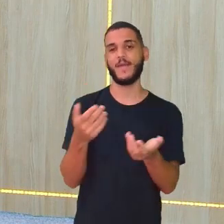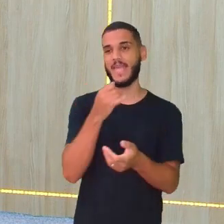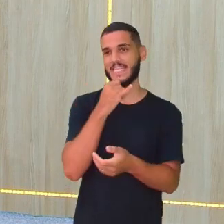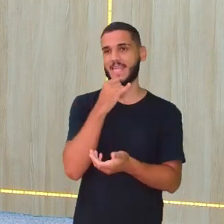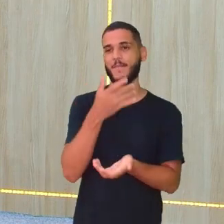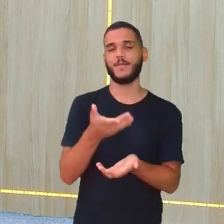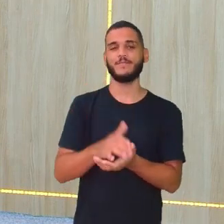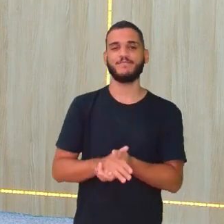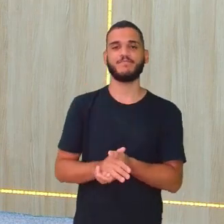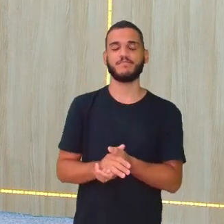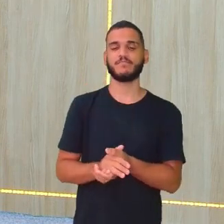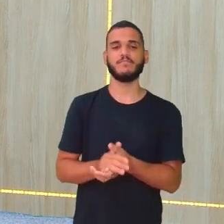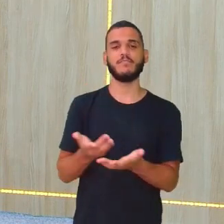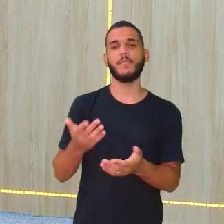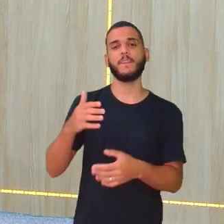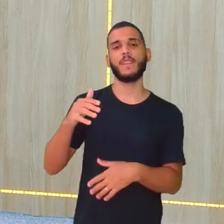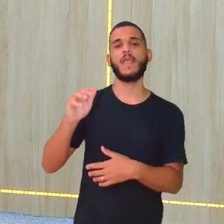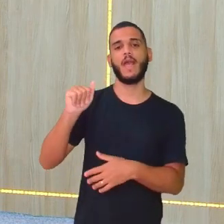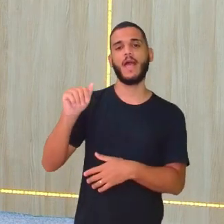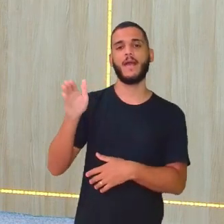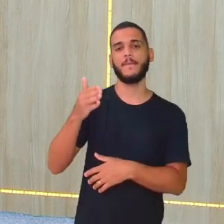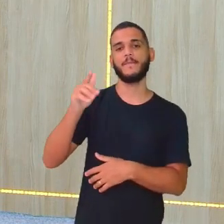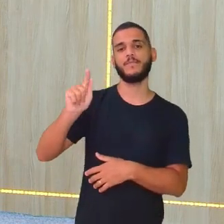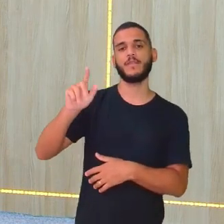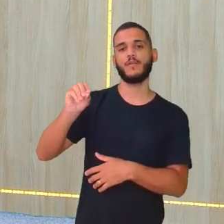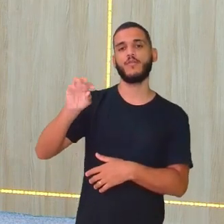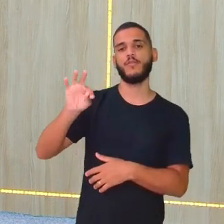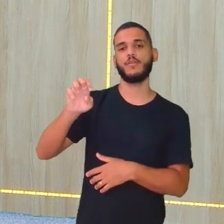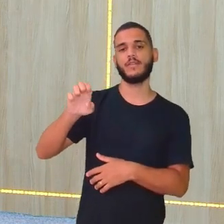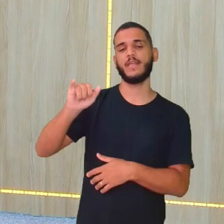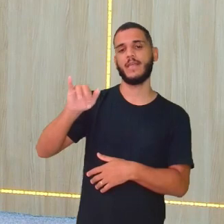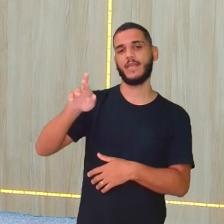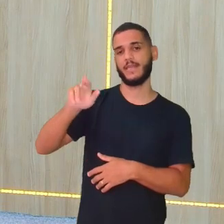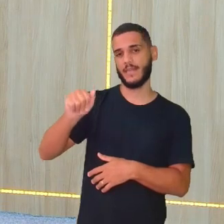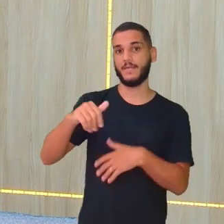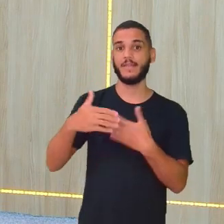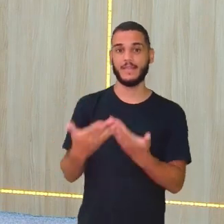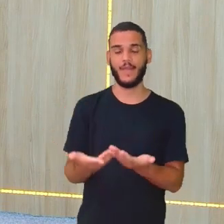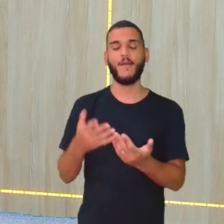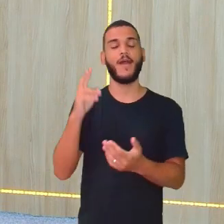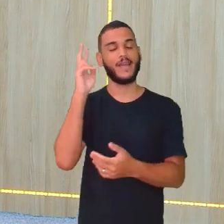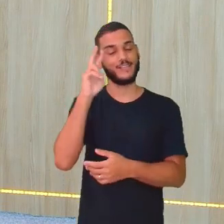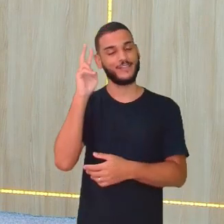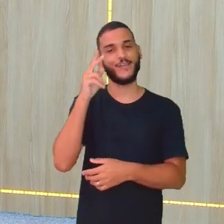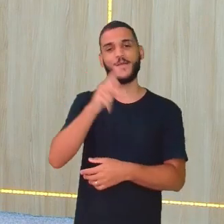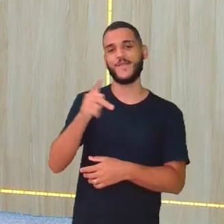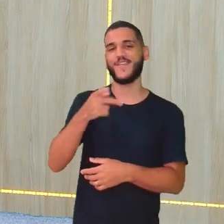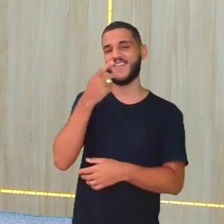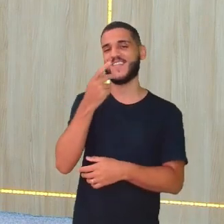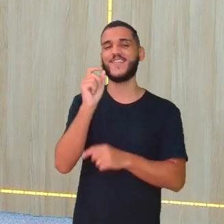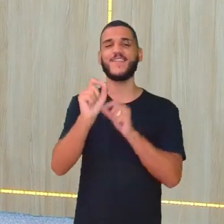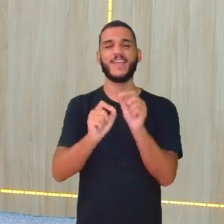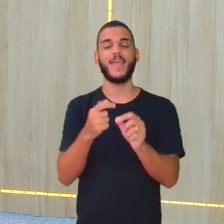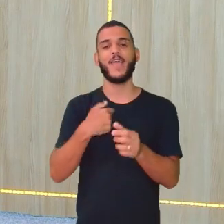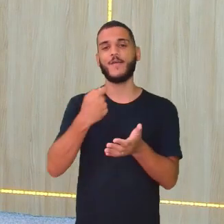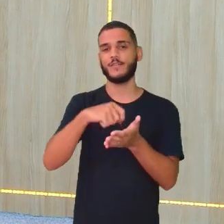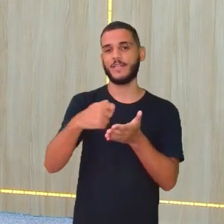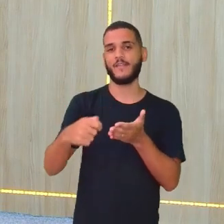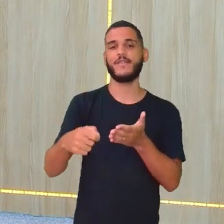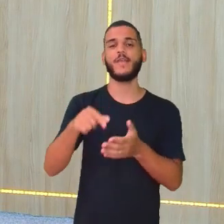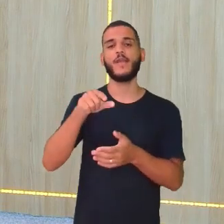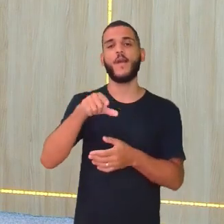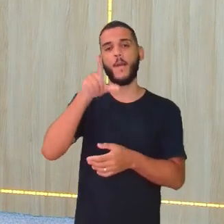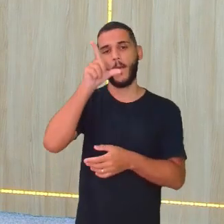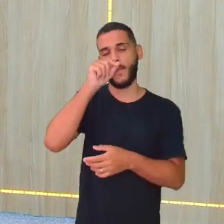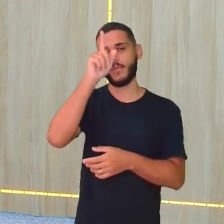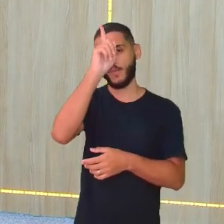goteira, Sim. a grandíssima história da goteira. Essa história da goteira que ela está contando, eu escrevi no Twitter uma